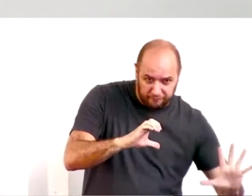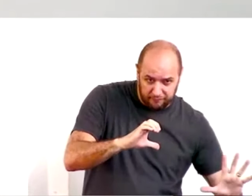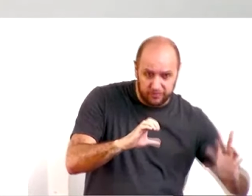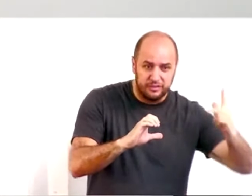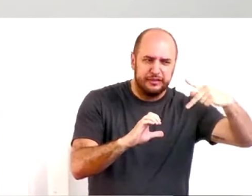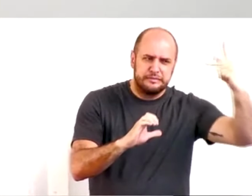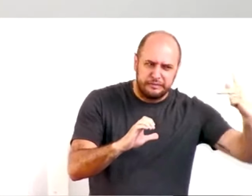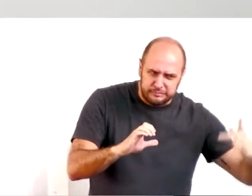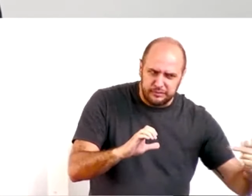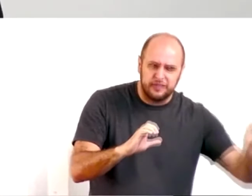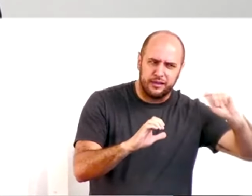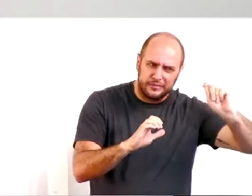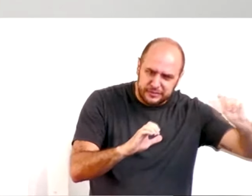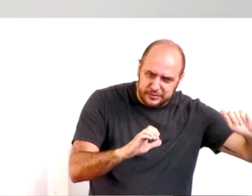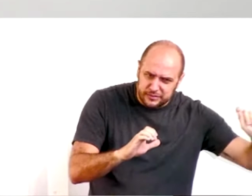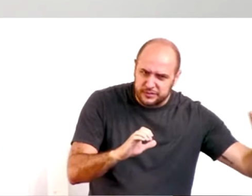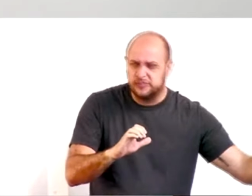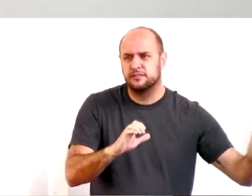ou escrever